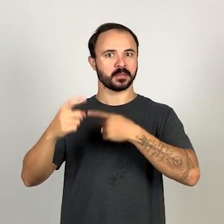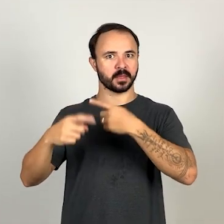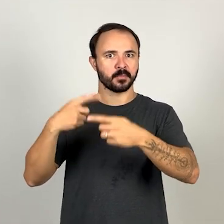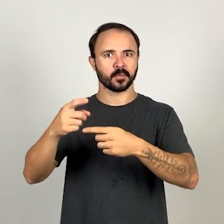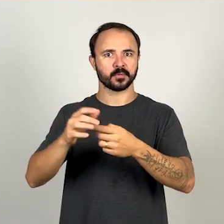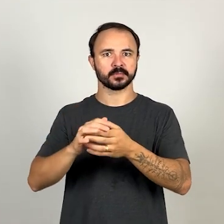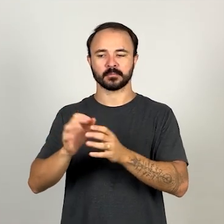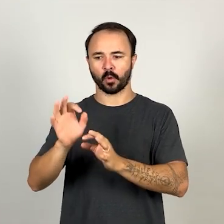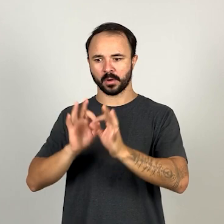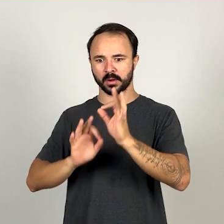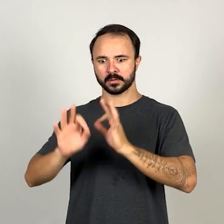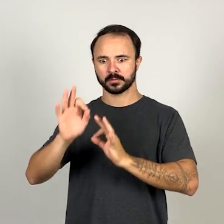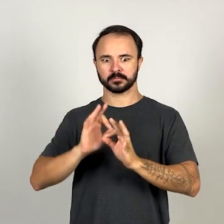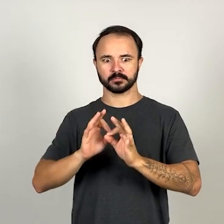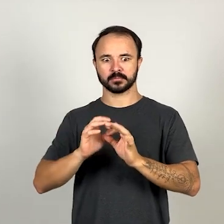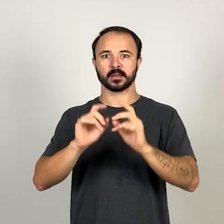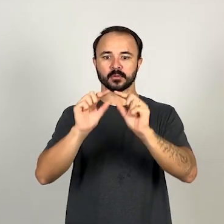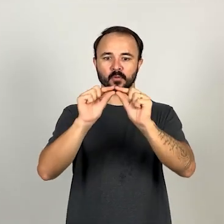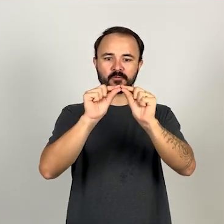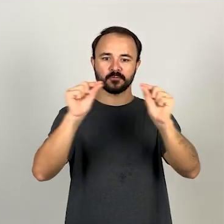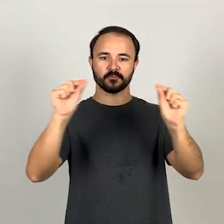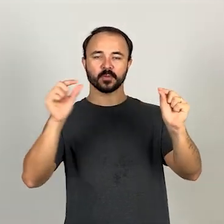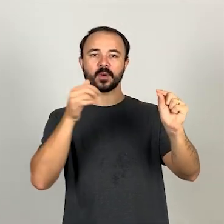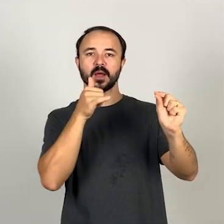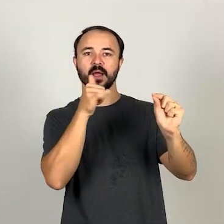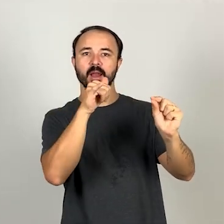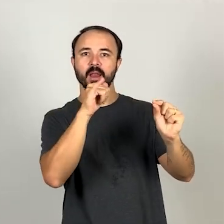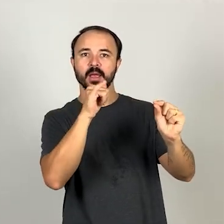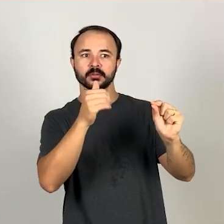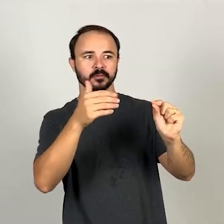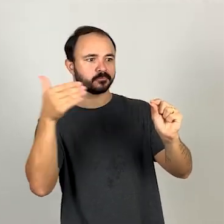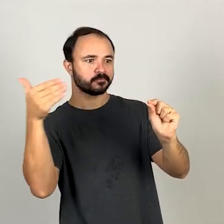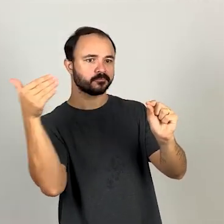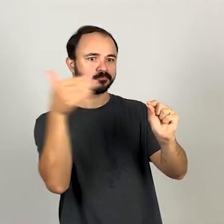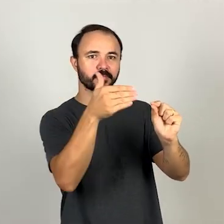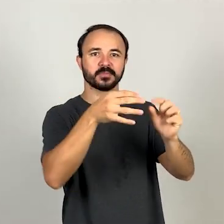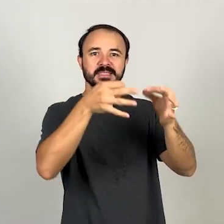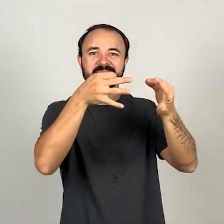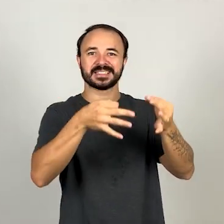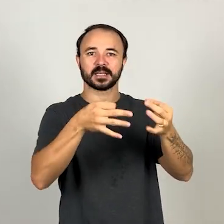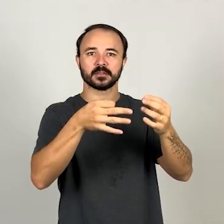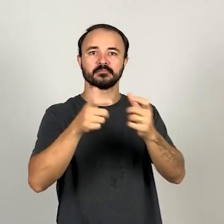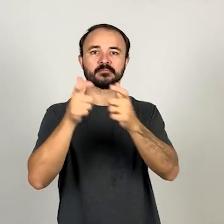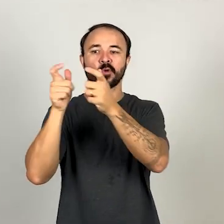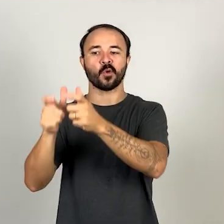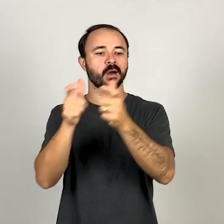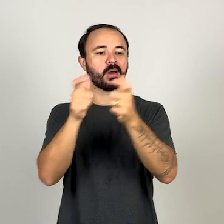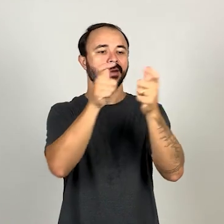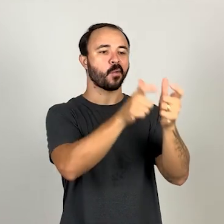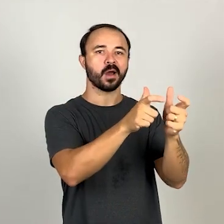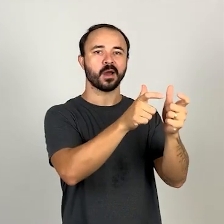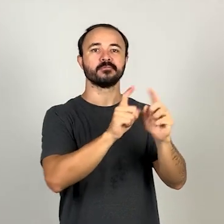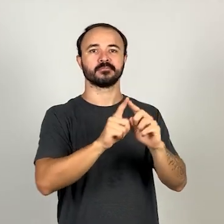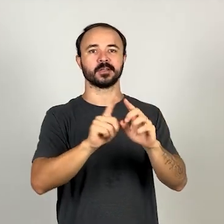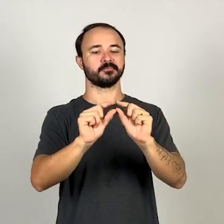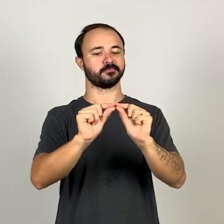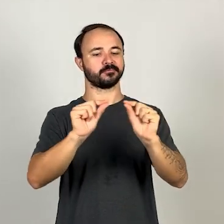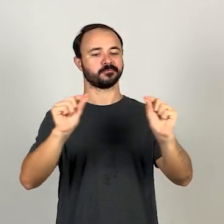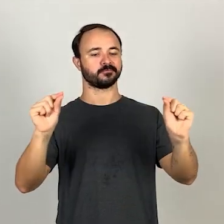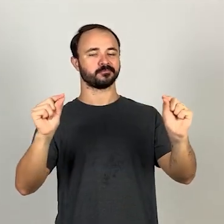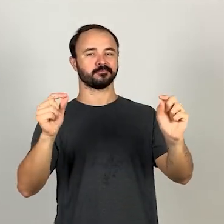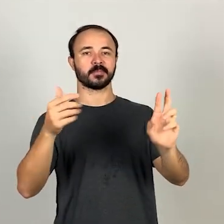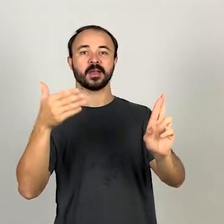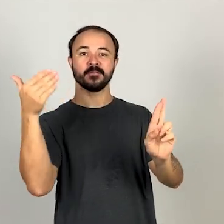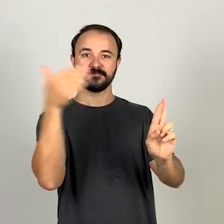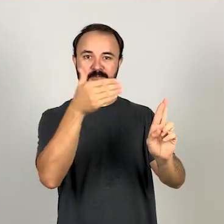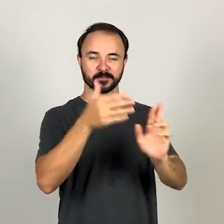que essa corrente possa ir de um ponto para outro. Enquanto eles não estão ordenados, indo de uma direção a outra, eles